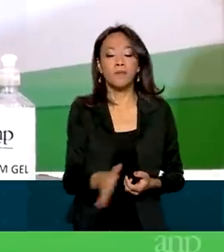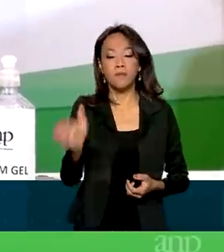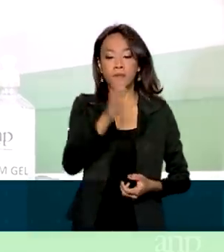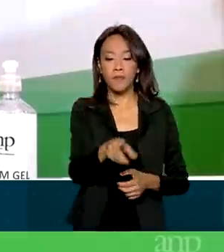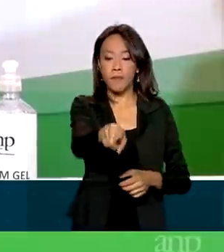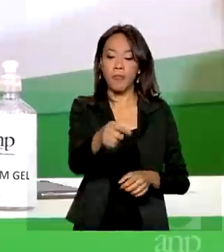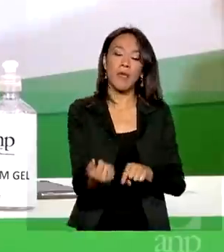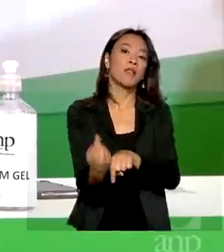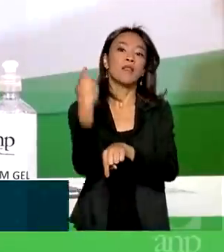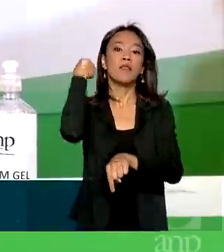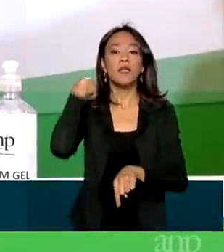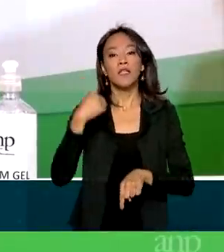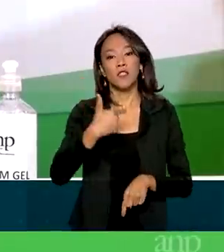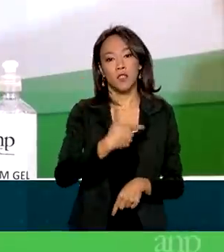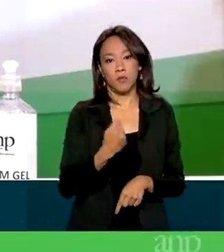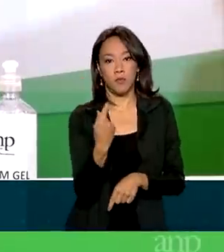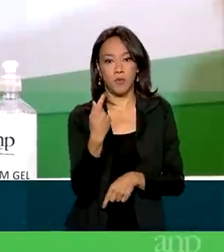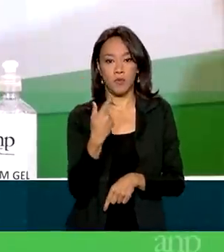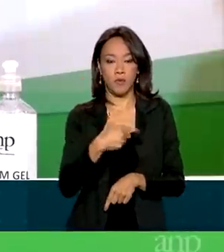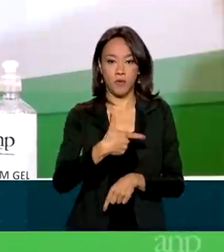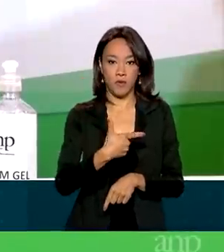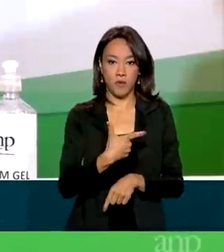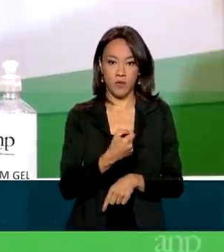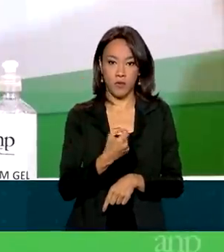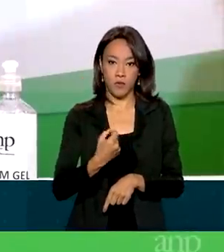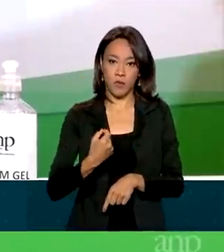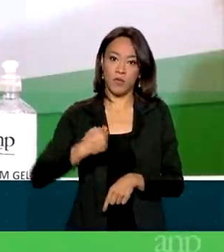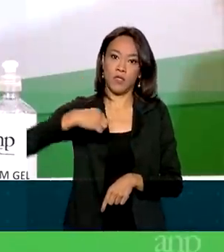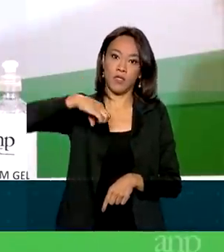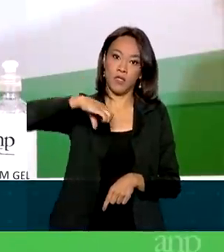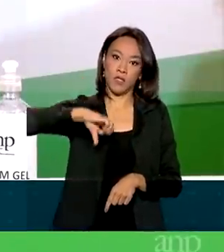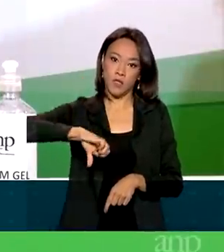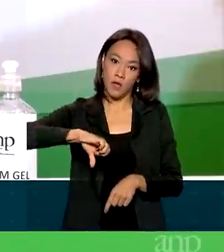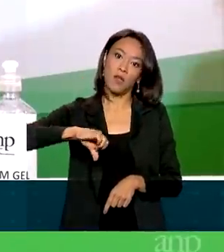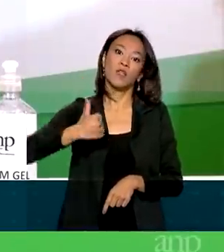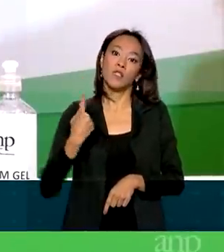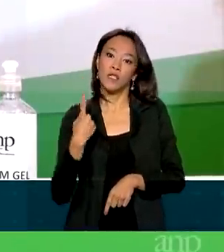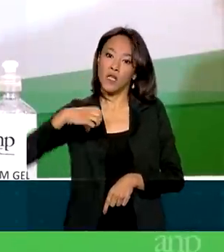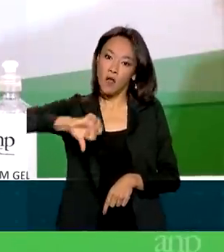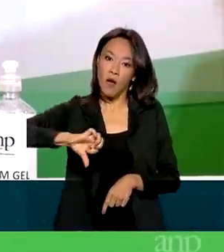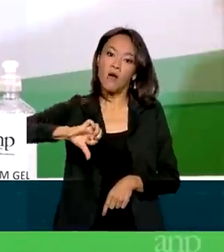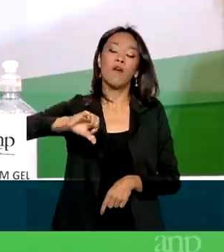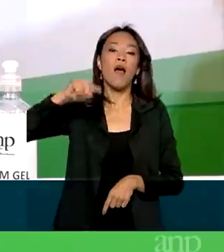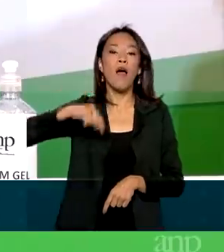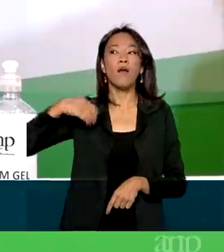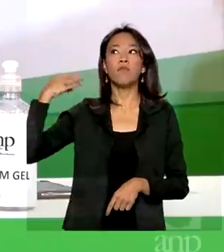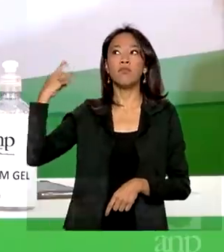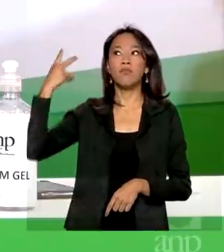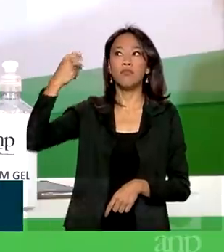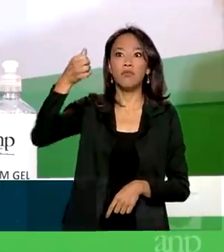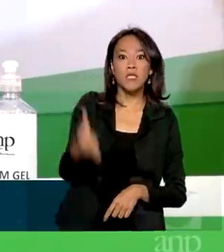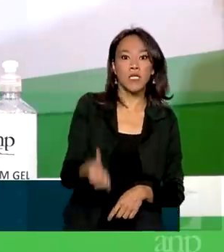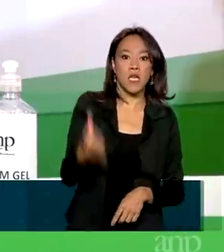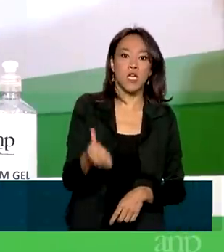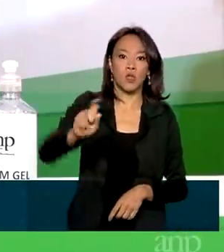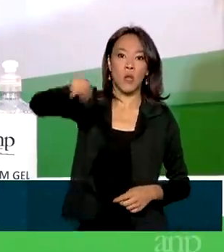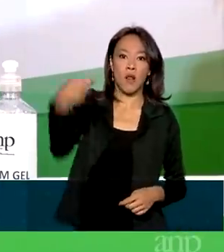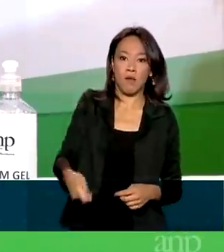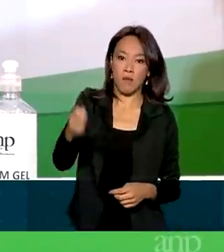2019 Esse é o 6º leilão E desde então nós já